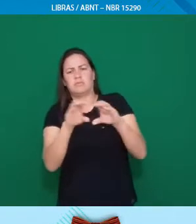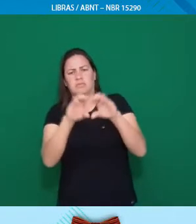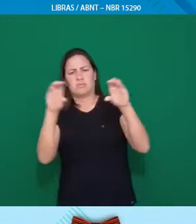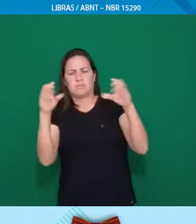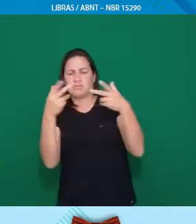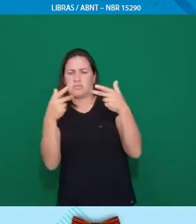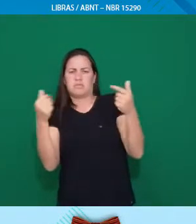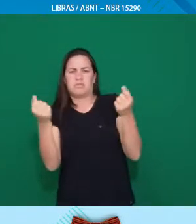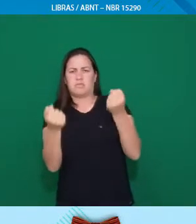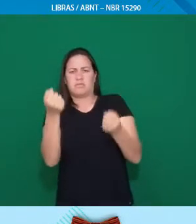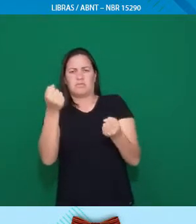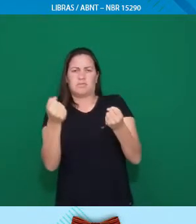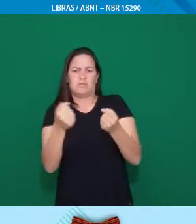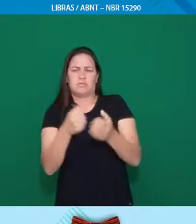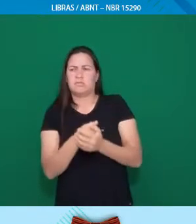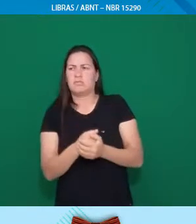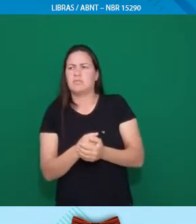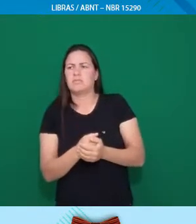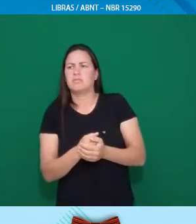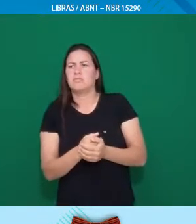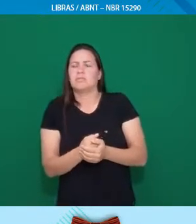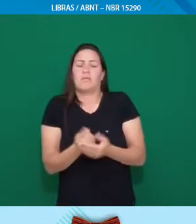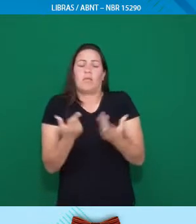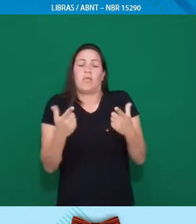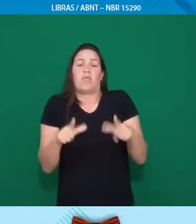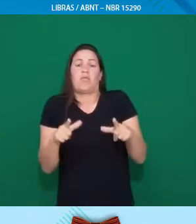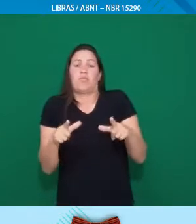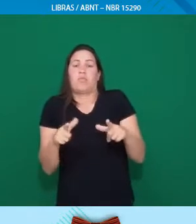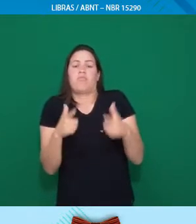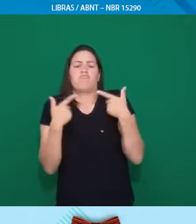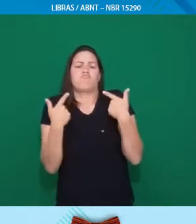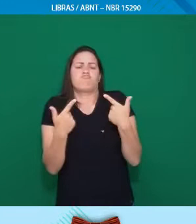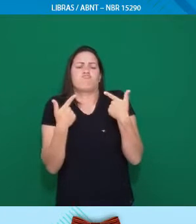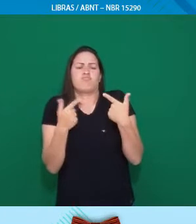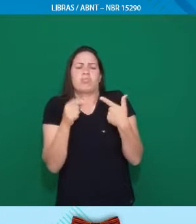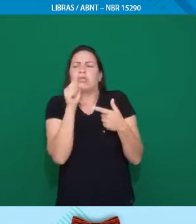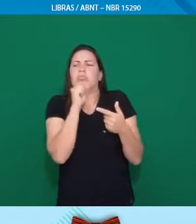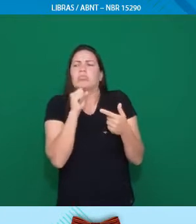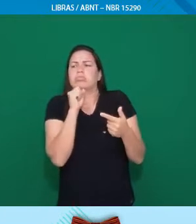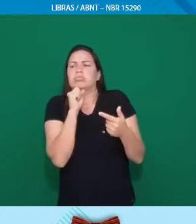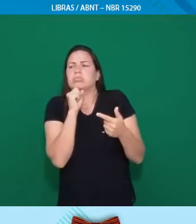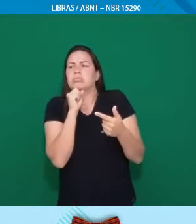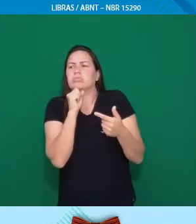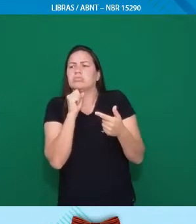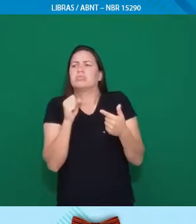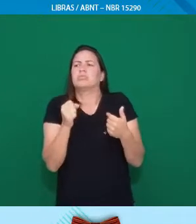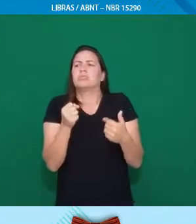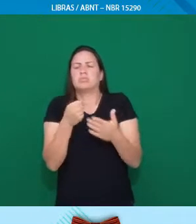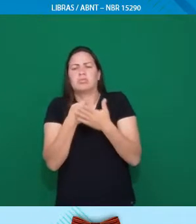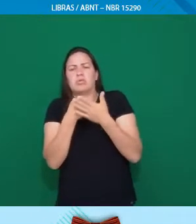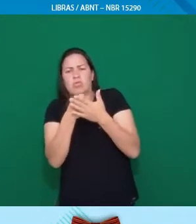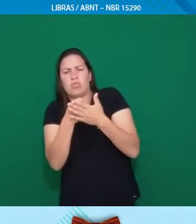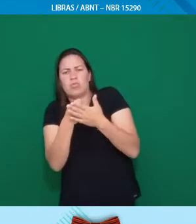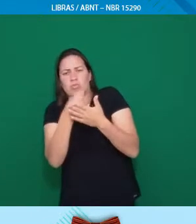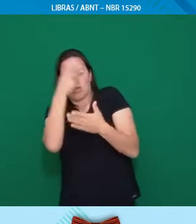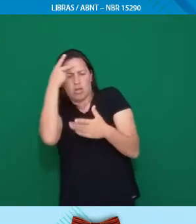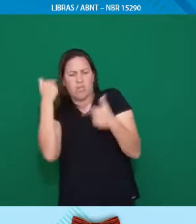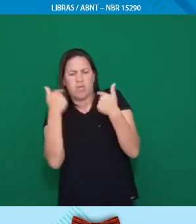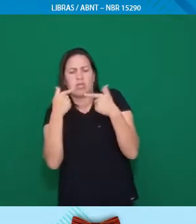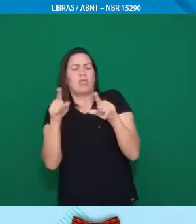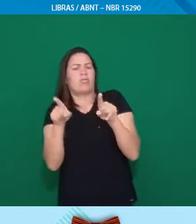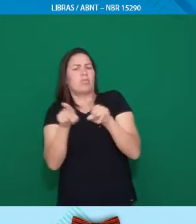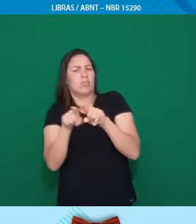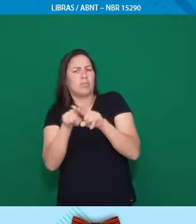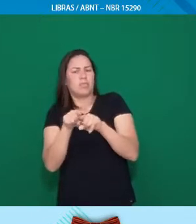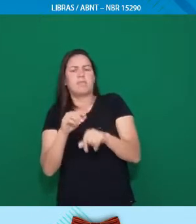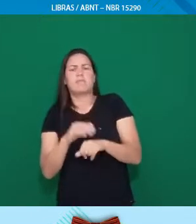o cara compre o mesmo é que nós mandamos te ameaçou o senhor e daí ele tava ali que você perdeu o senhor nem me